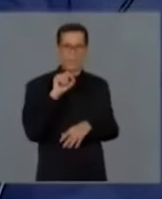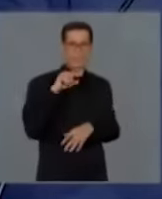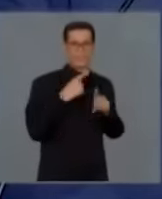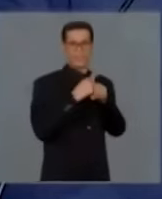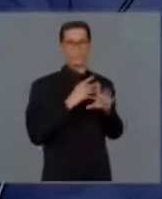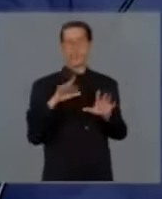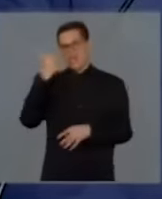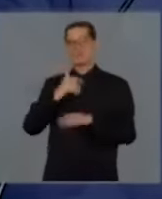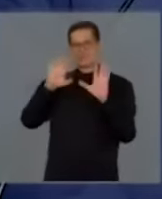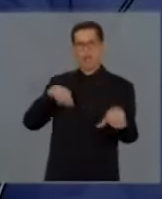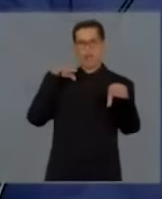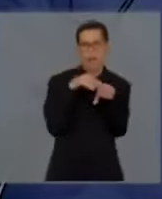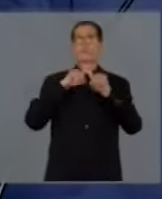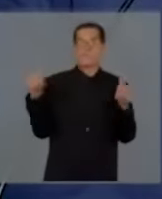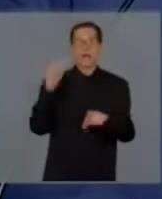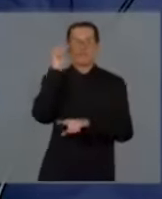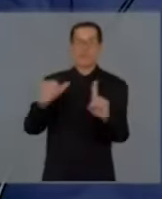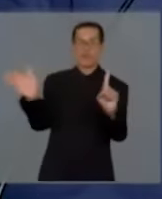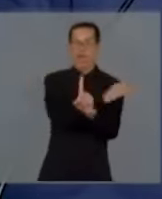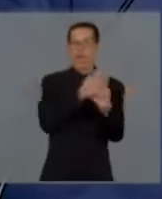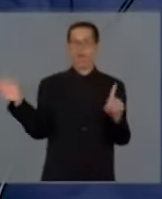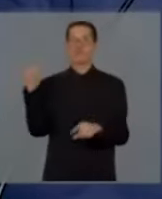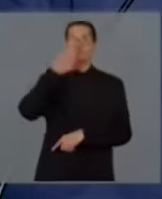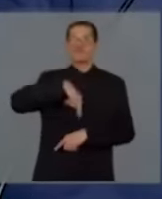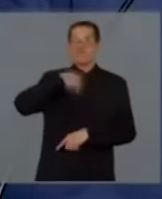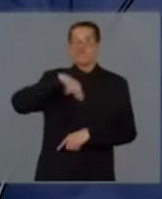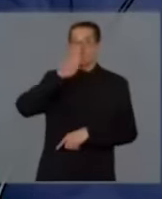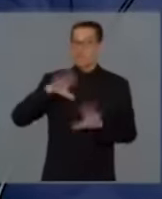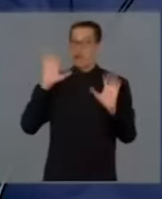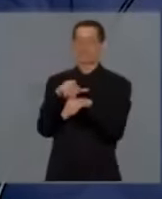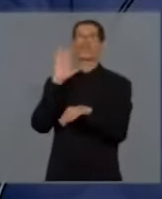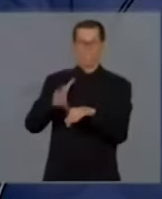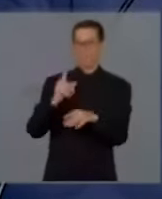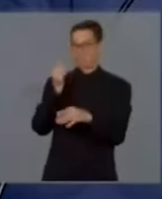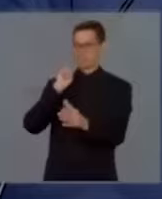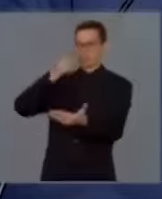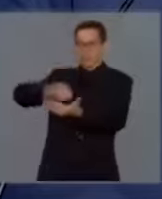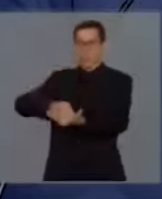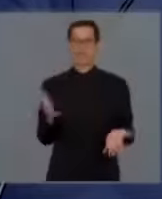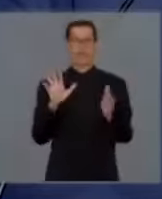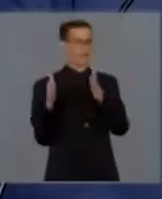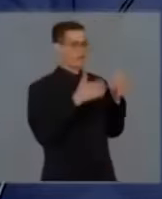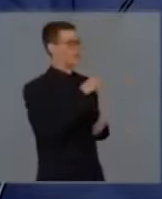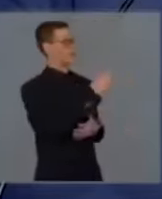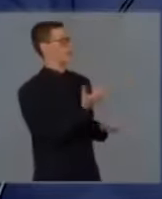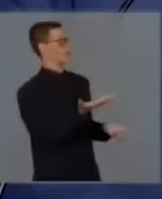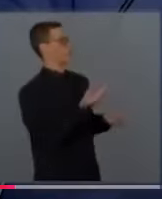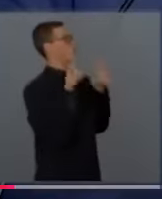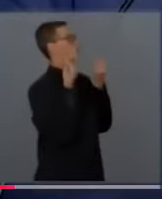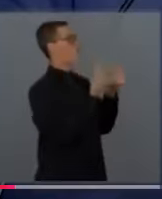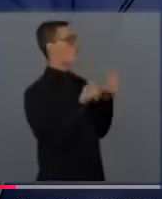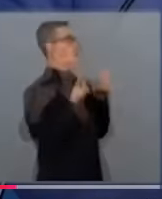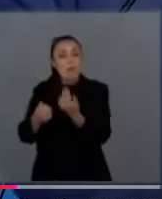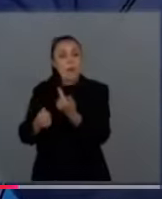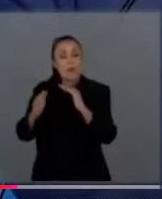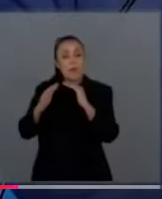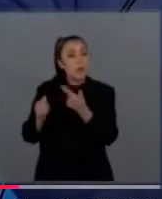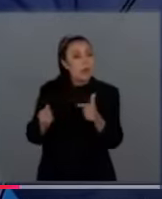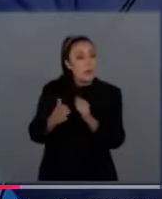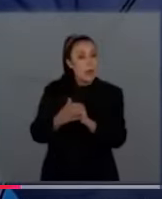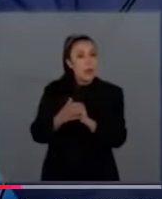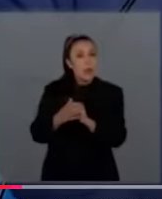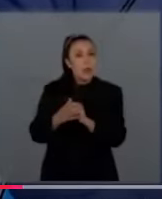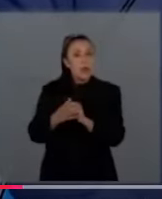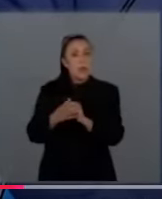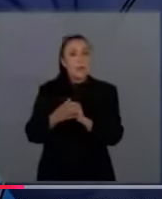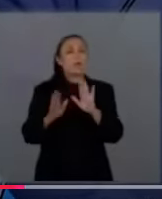acho que como todo motorista em São Paulo graças a Deus nunca bati em mulher bati o carro né E sempre paguei quando bati o carro agora eu não entendo porque que e traz uma questão num tema como esse o Ricardo Nunes